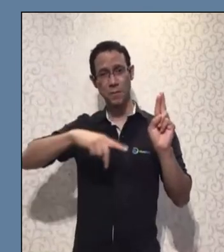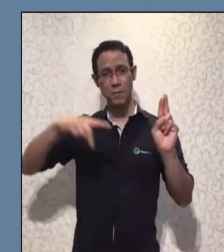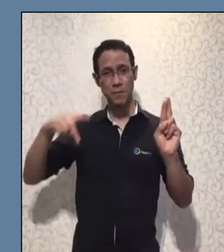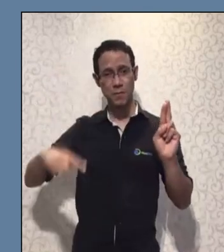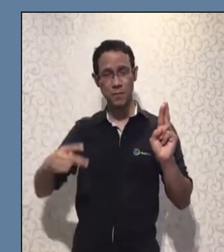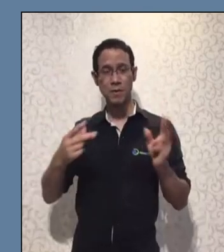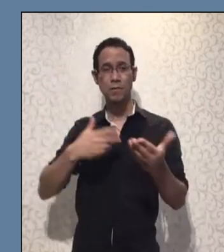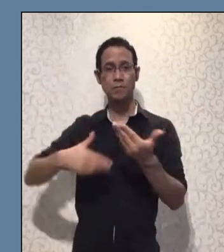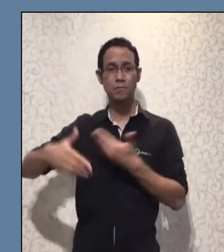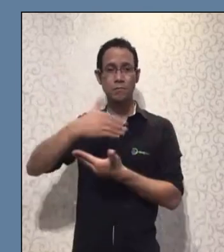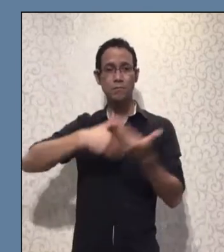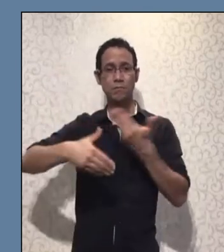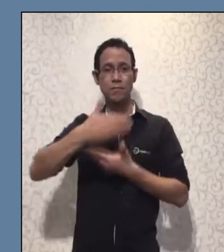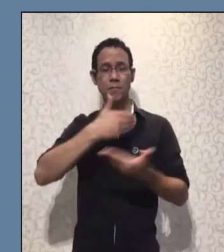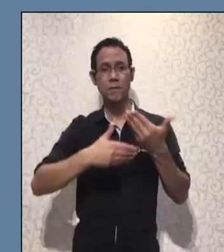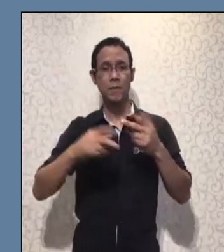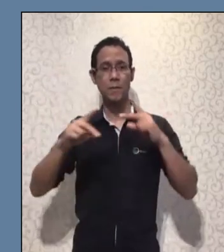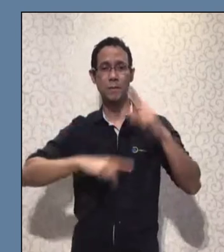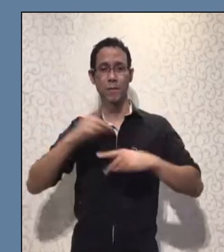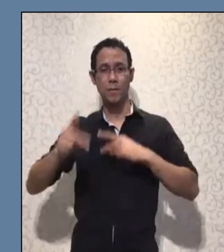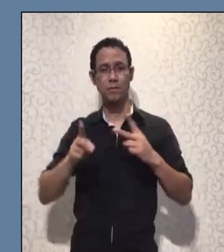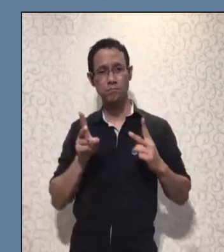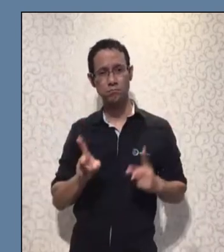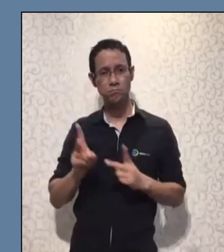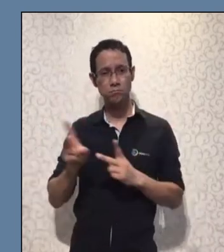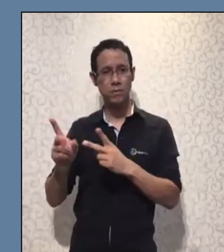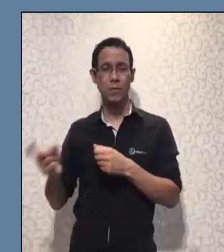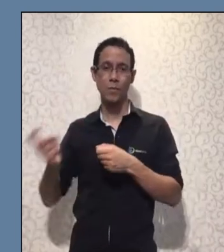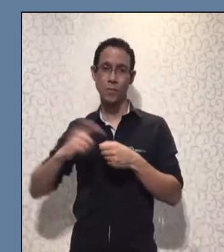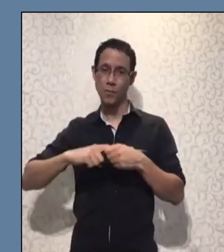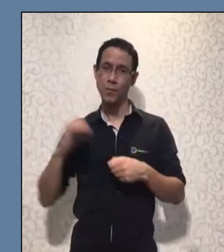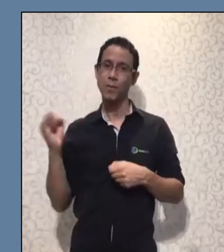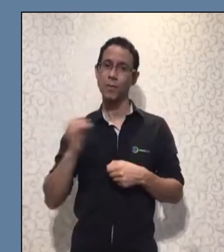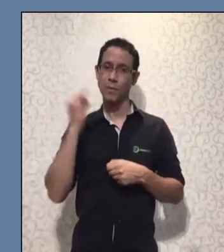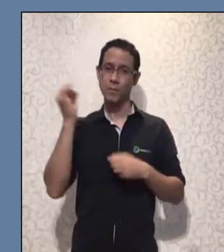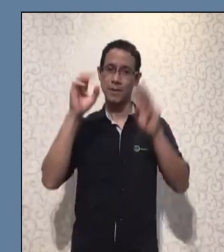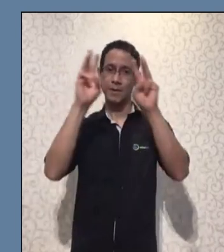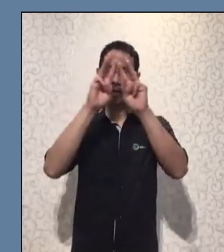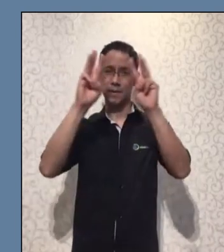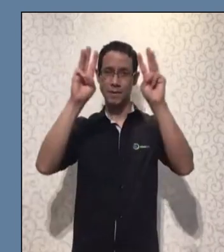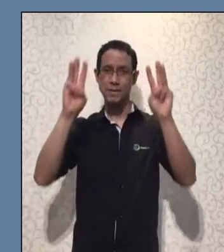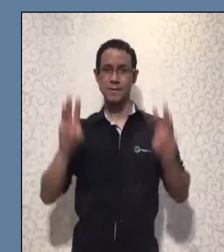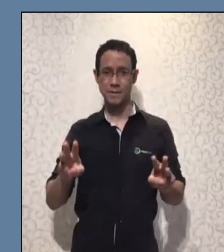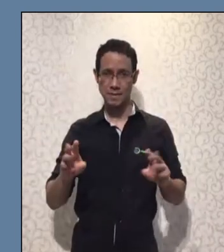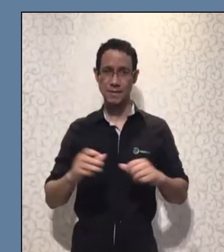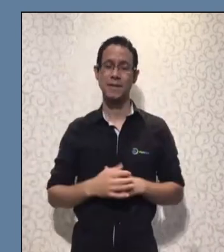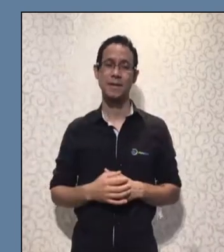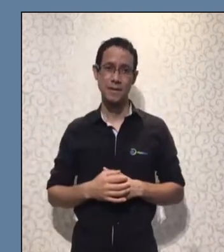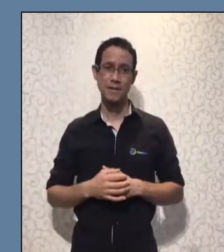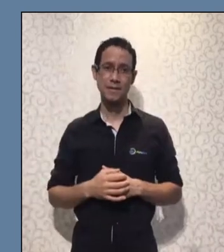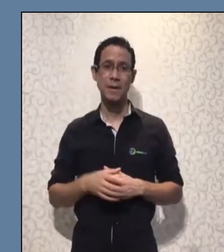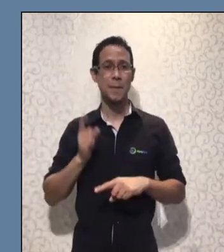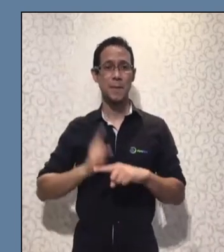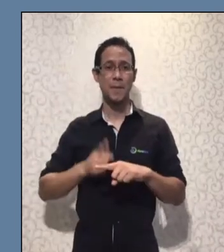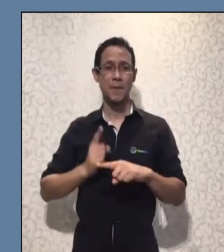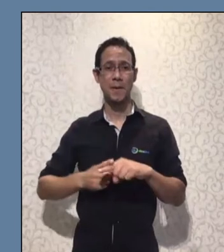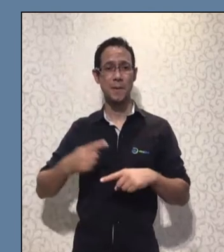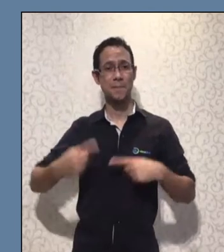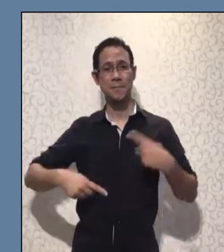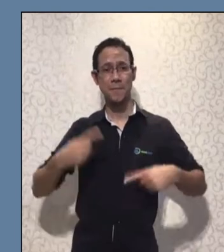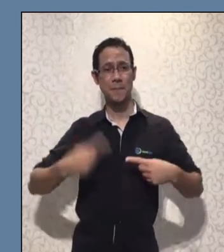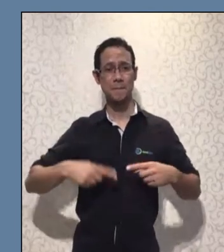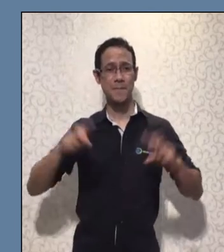de continuidade e de retomada da importância estratégica dos museus, que acho que no fundo a gente está aqui debatendo todas essas